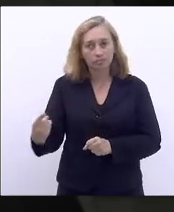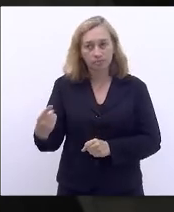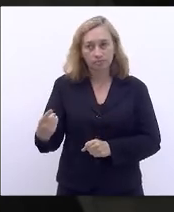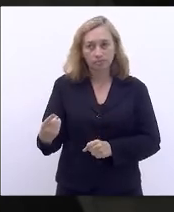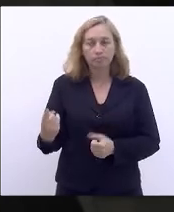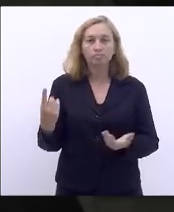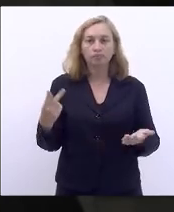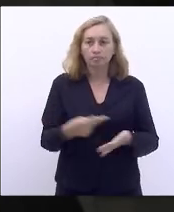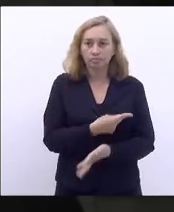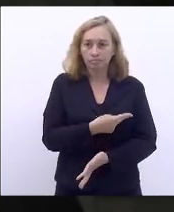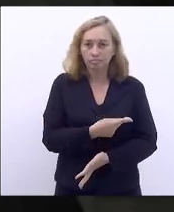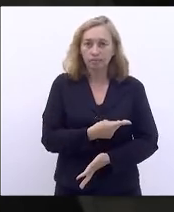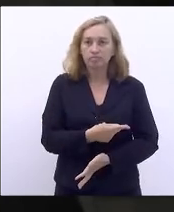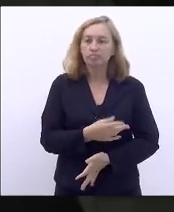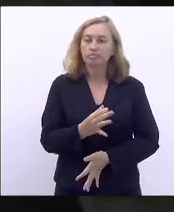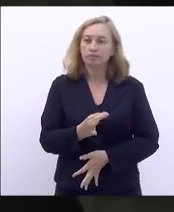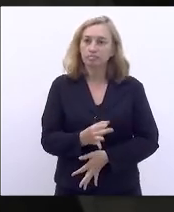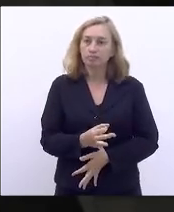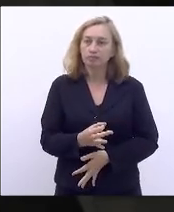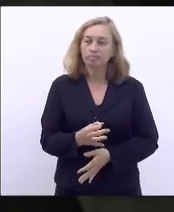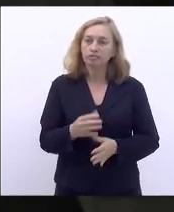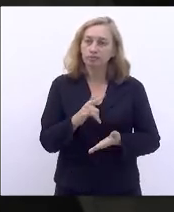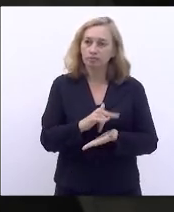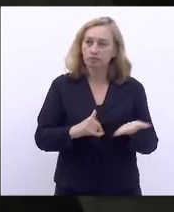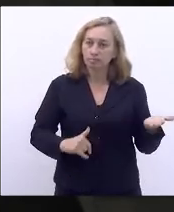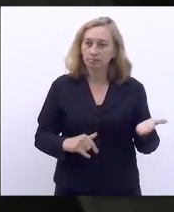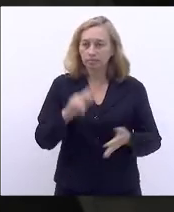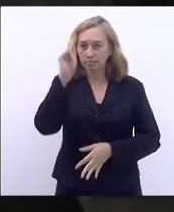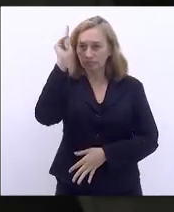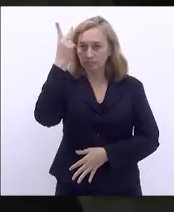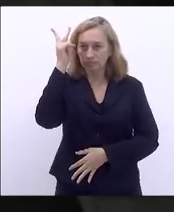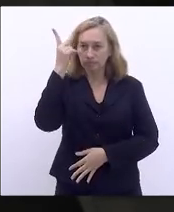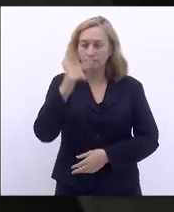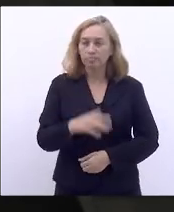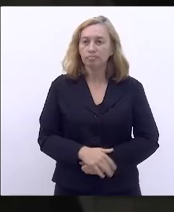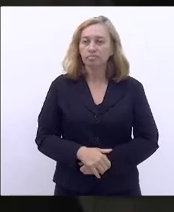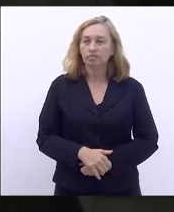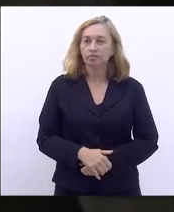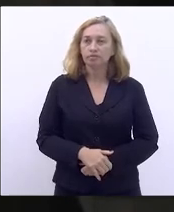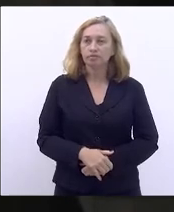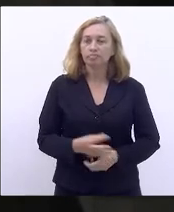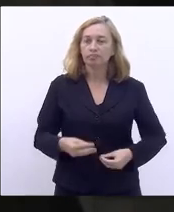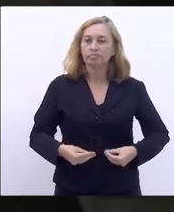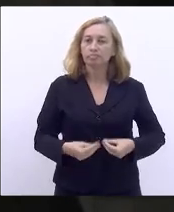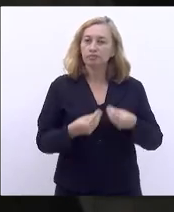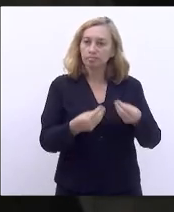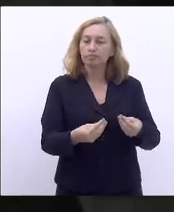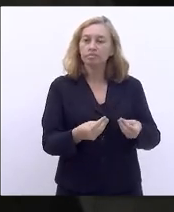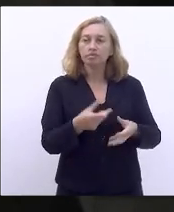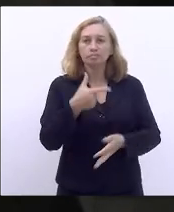desse acontecimento, desse fato, e esse documento histórico, sistematizado e entregue ontem